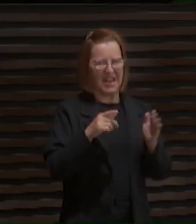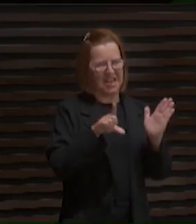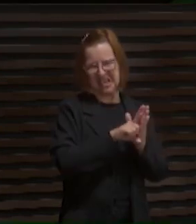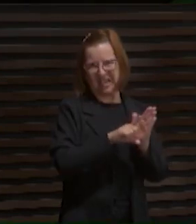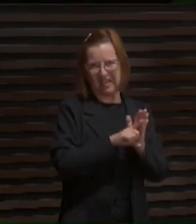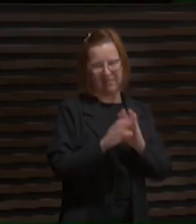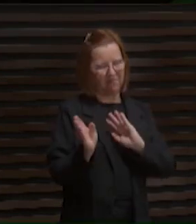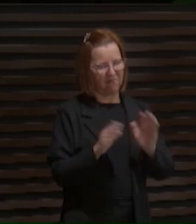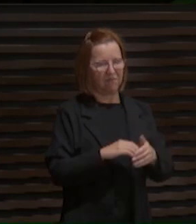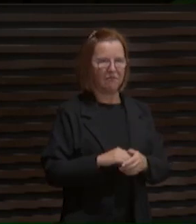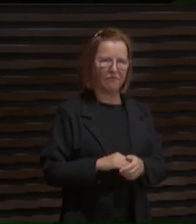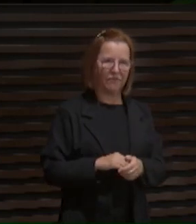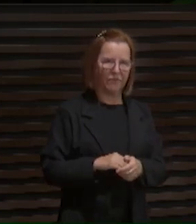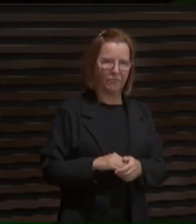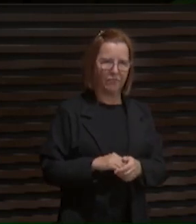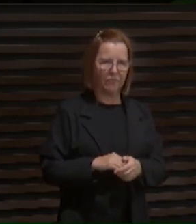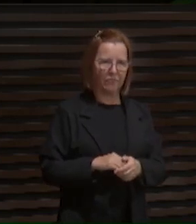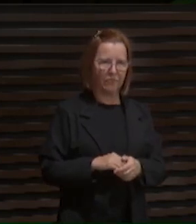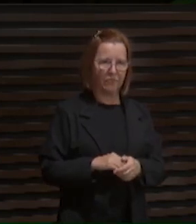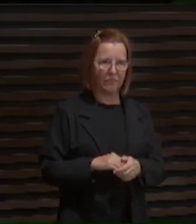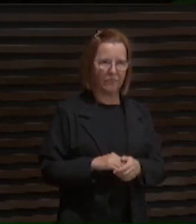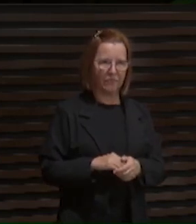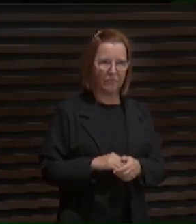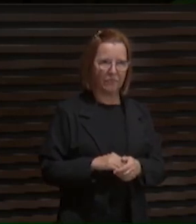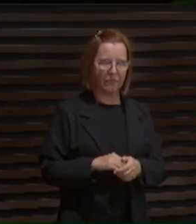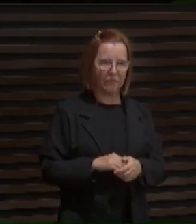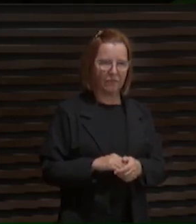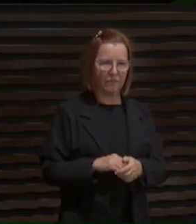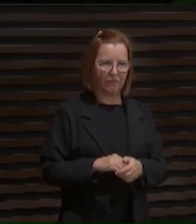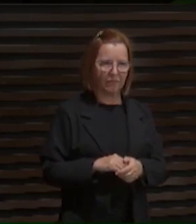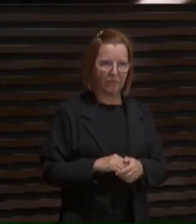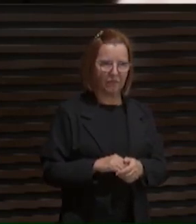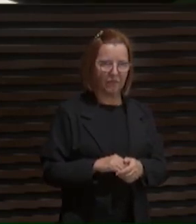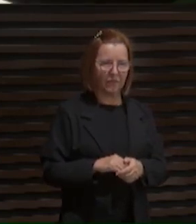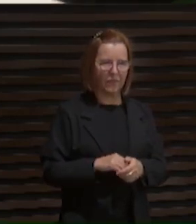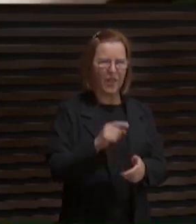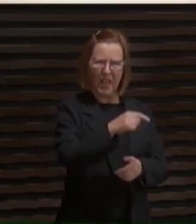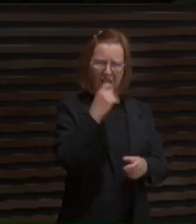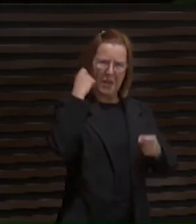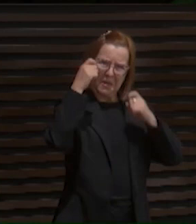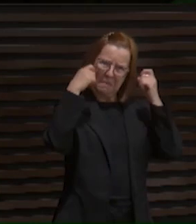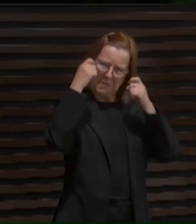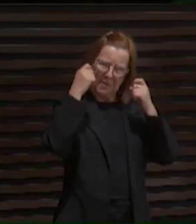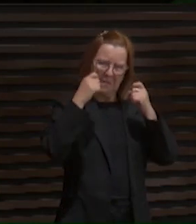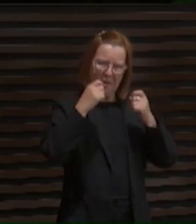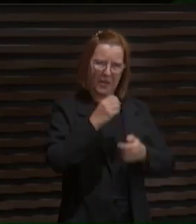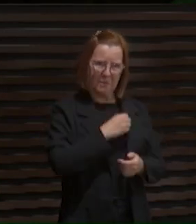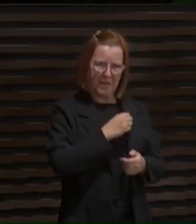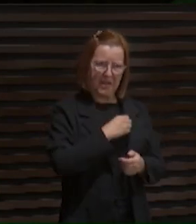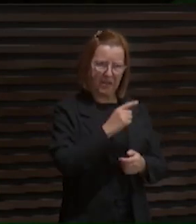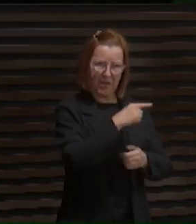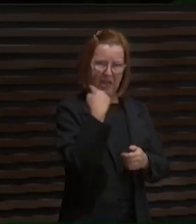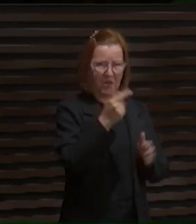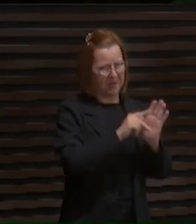Como nós temos lidado com o pecado na nossa vida, na vida de um irmão que está sofrendo e lutando contra um pecado?